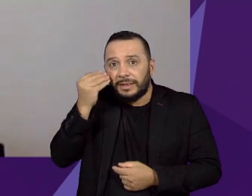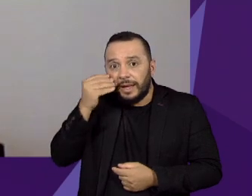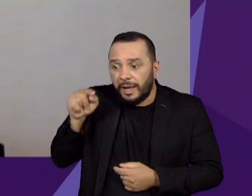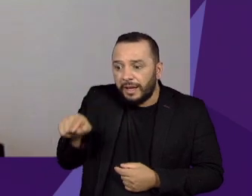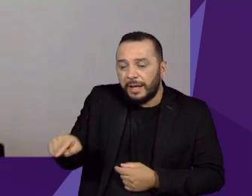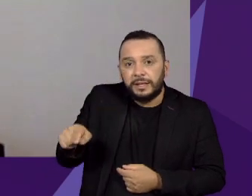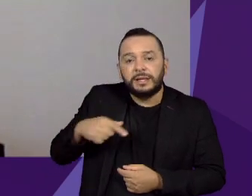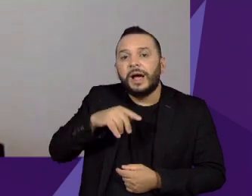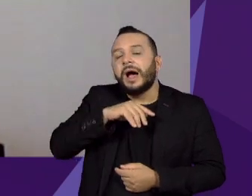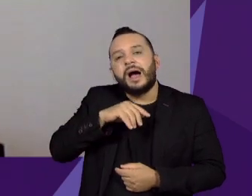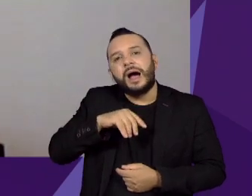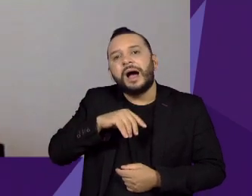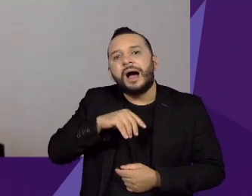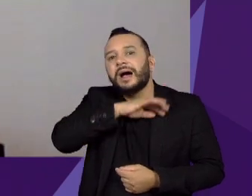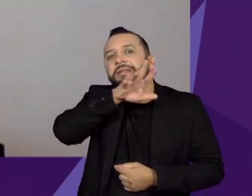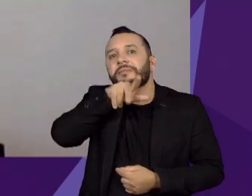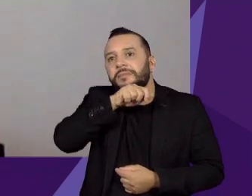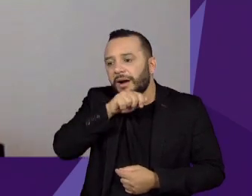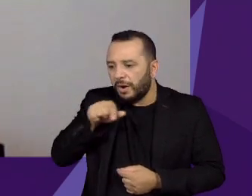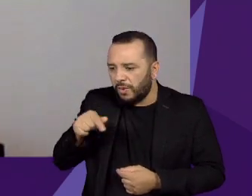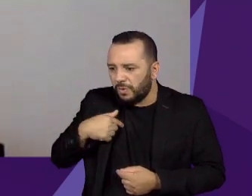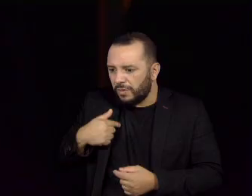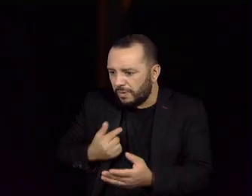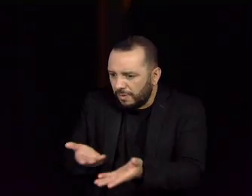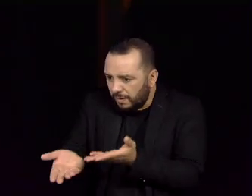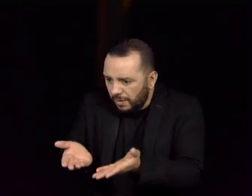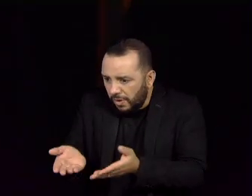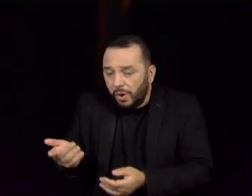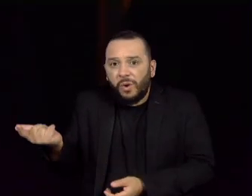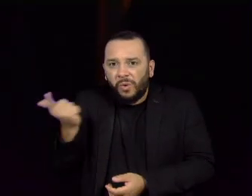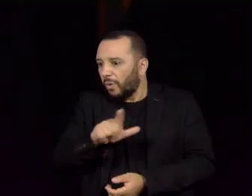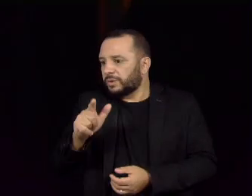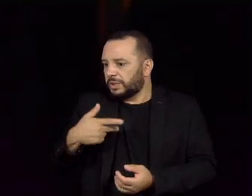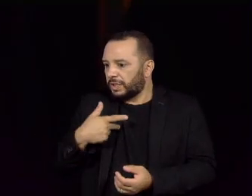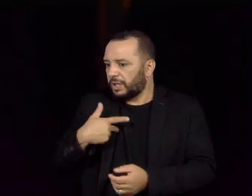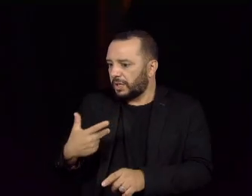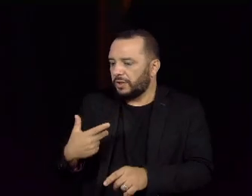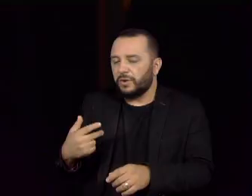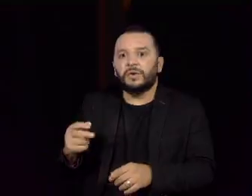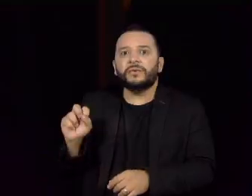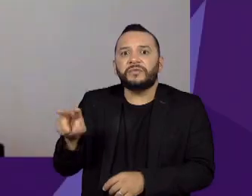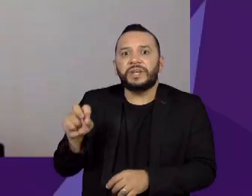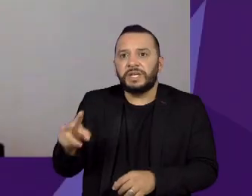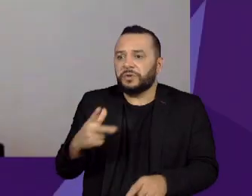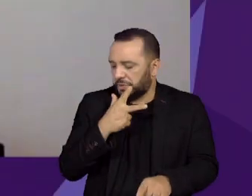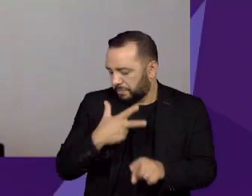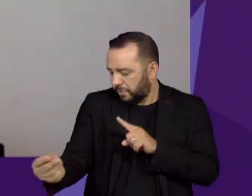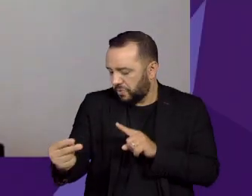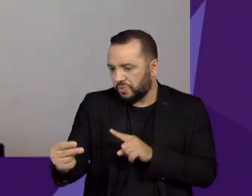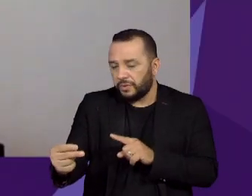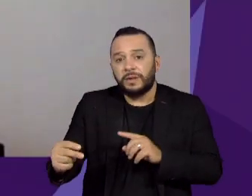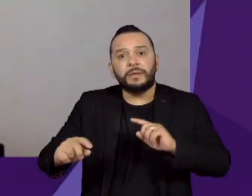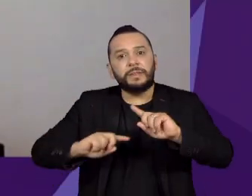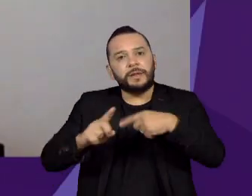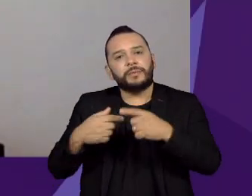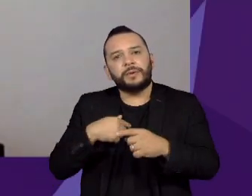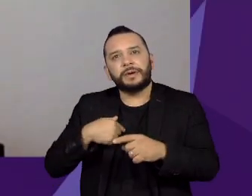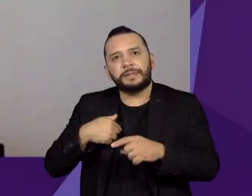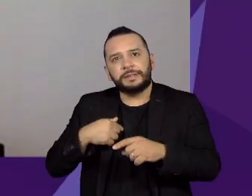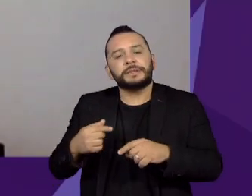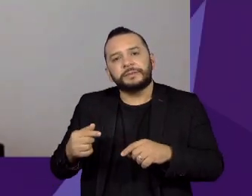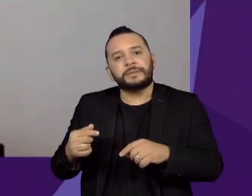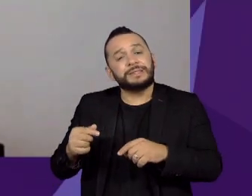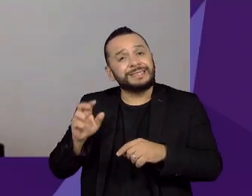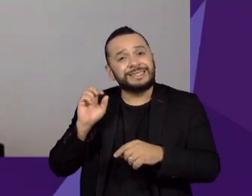na bancada. Aí ele fala, olha, essa substância matou o vírus. Vamos supor que você coloca lá, sei lá, água sanitária,